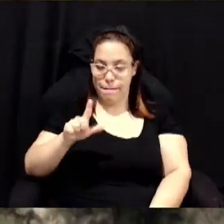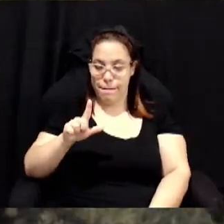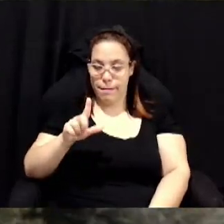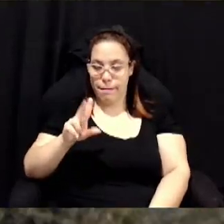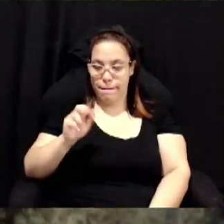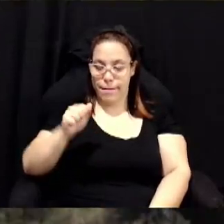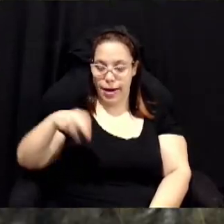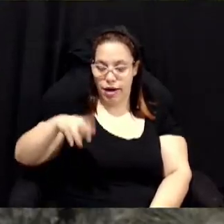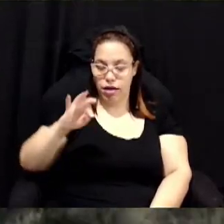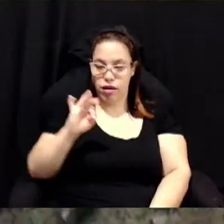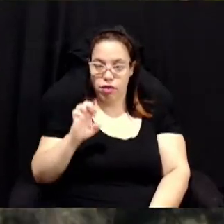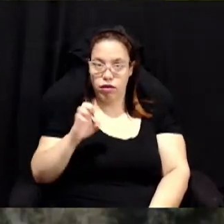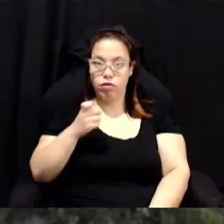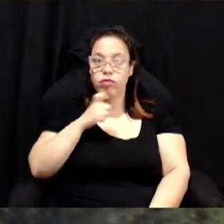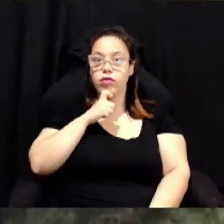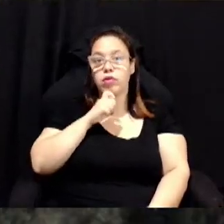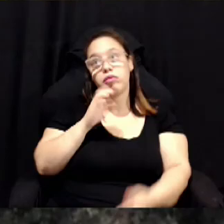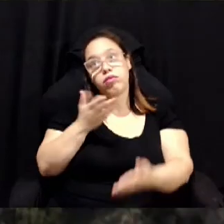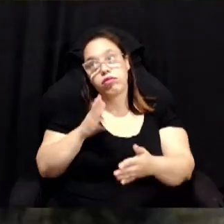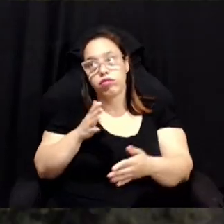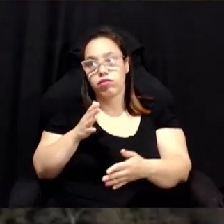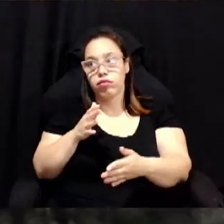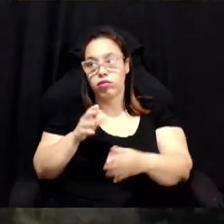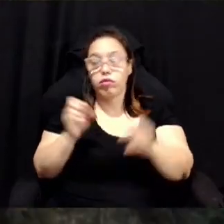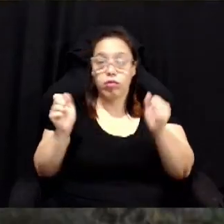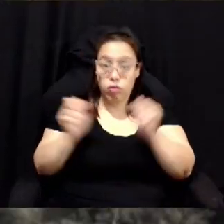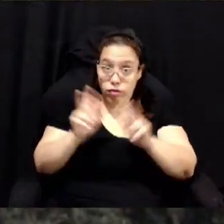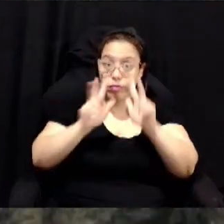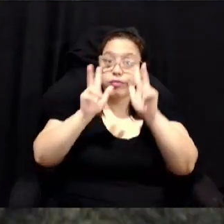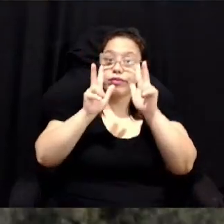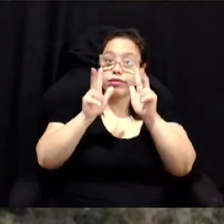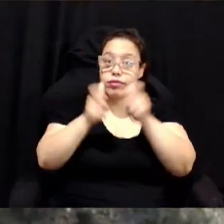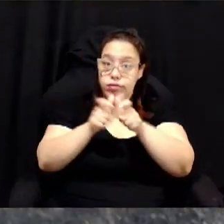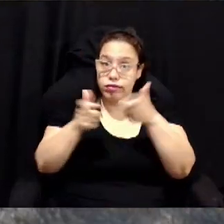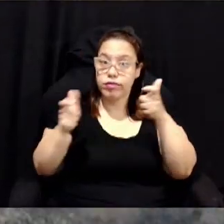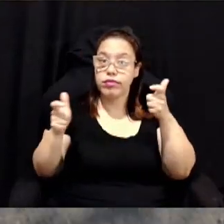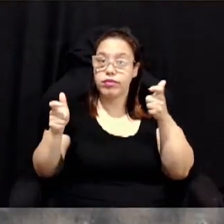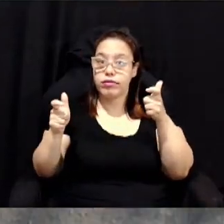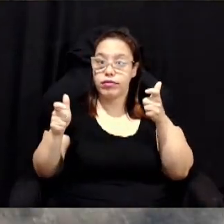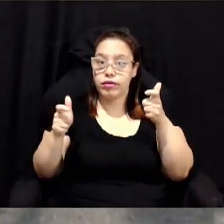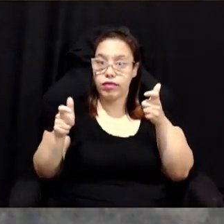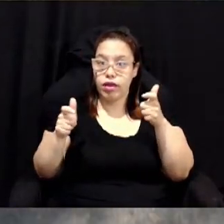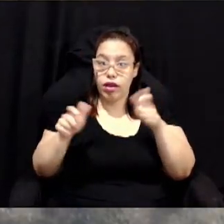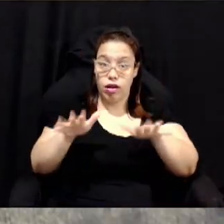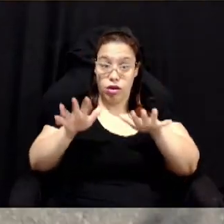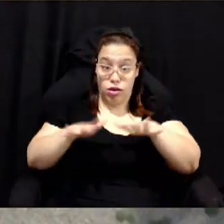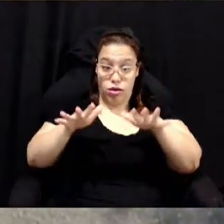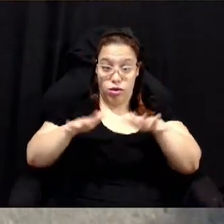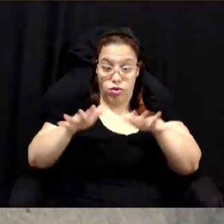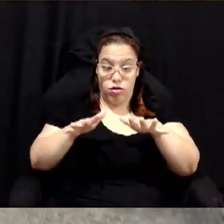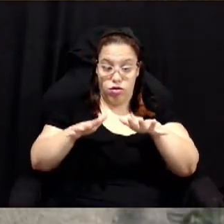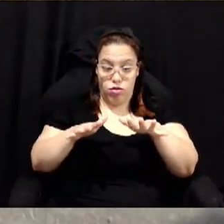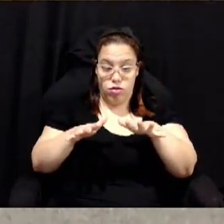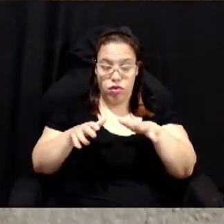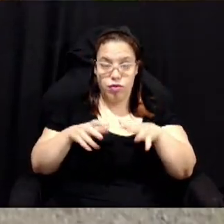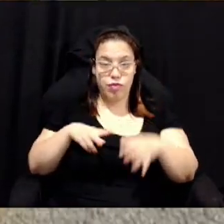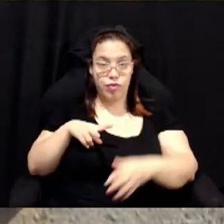é contraindicado, mas tem que ter uma atenção ainda maior com relação à temperatura. Eles são menos resistentes ao